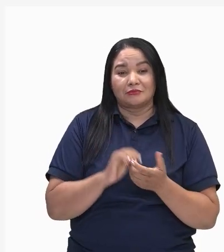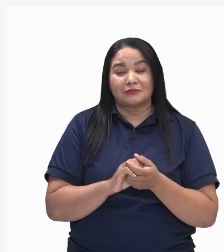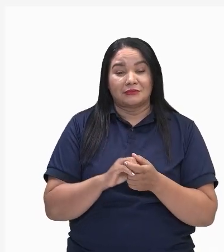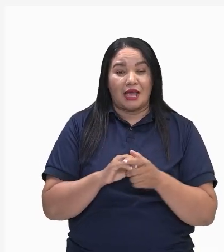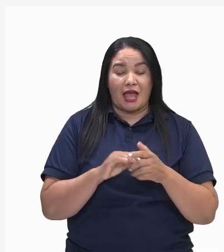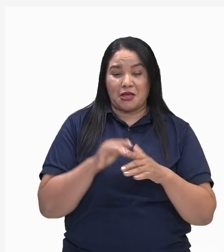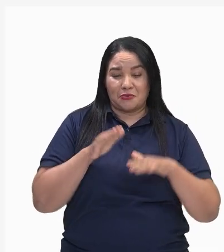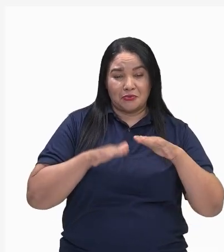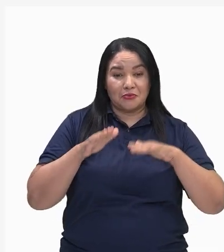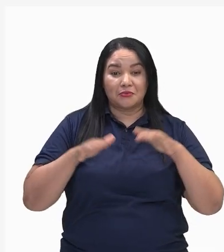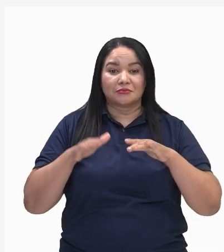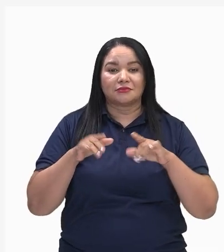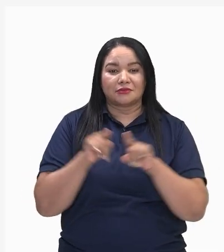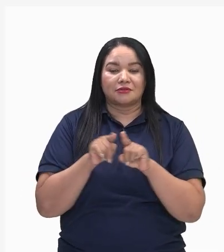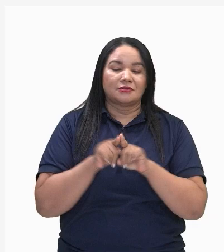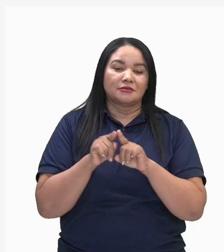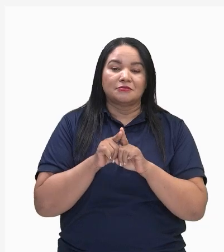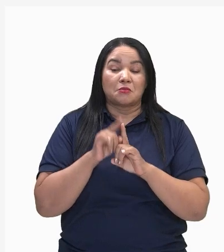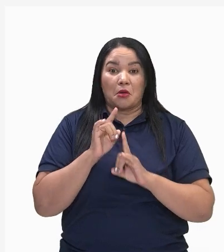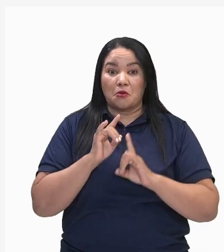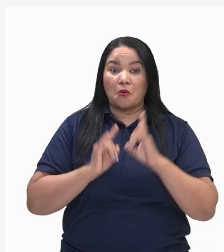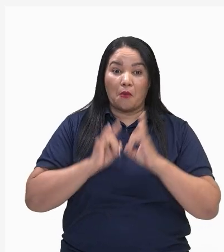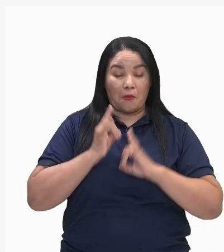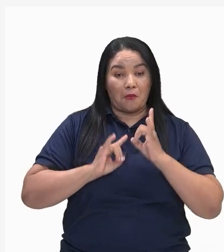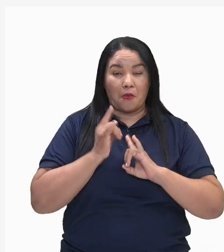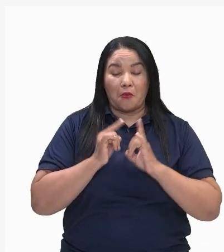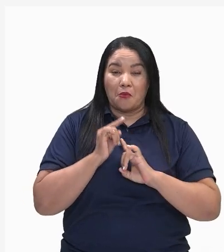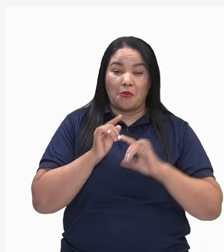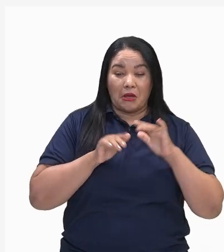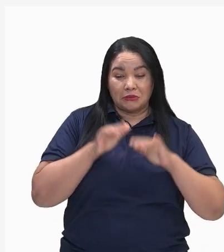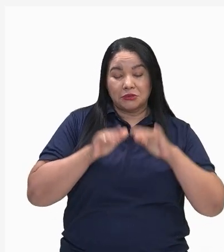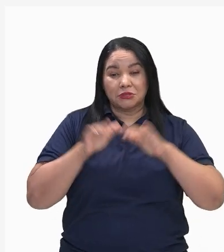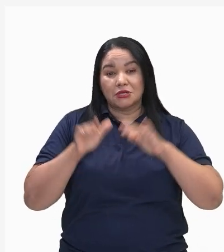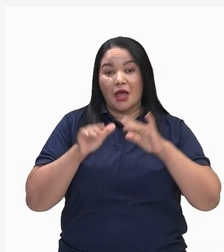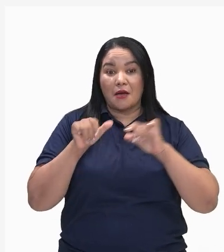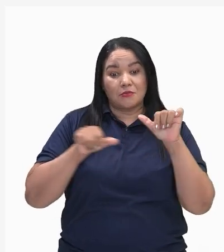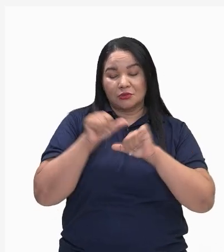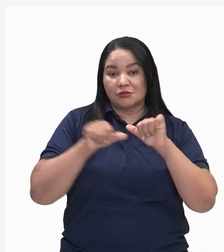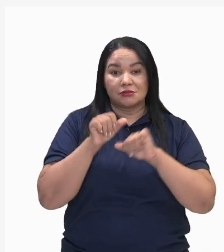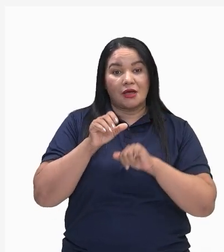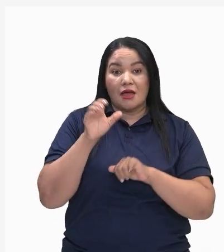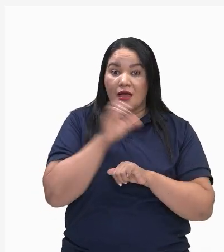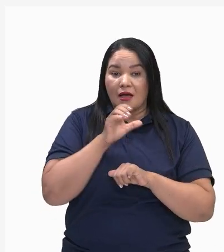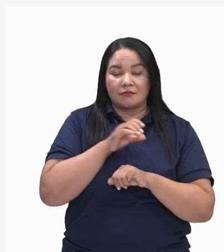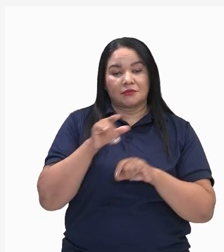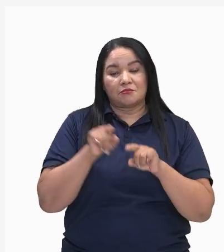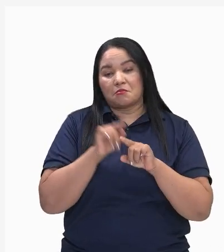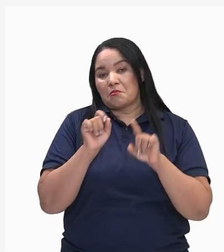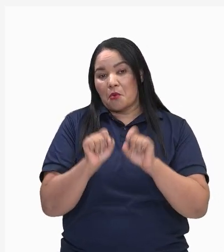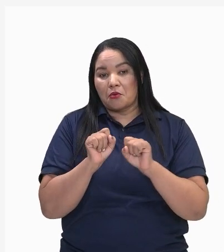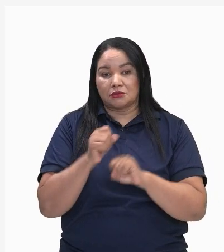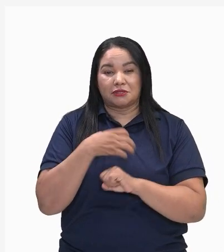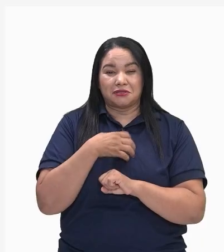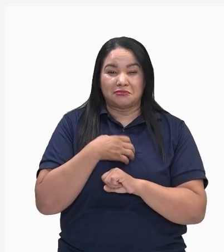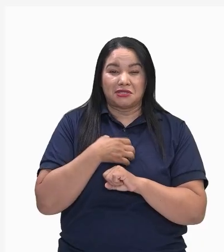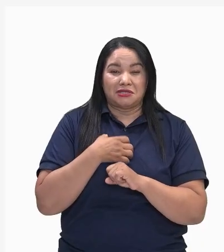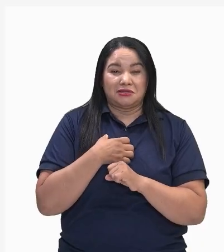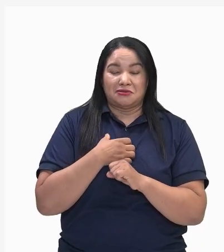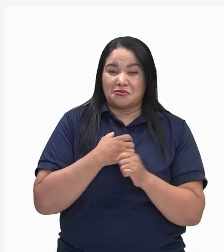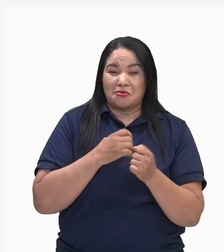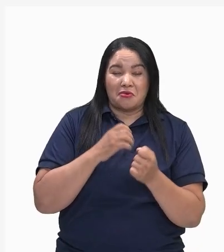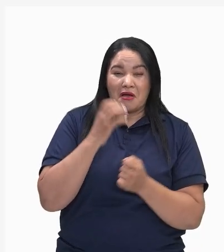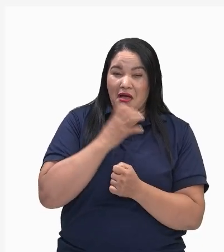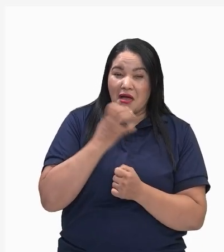níveis hormonais pode causar mudanças rápidas de humor, levando a sentimentos de irritação, tristeza